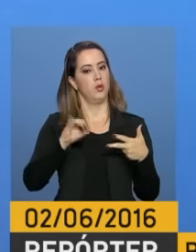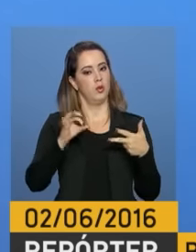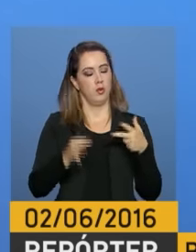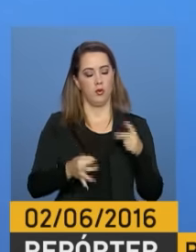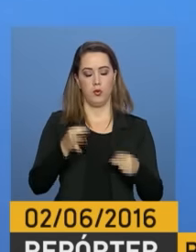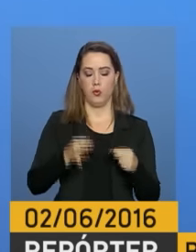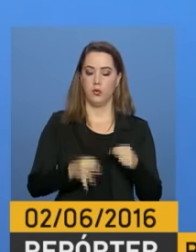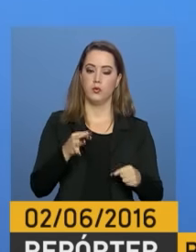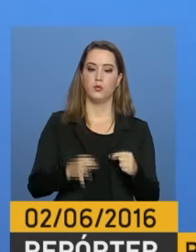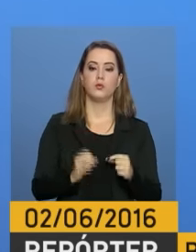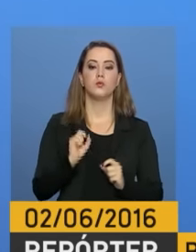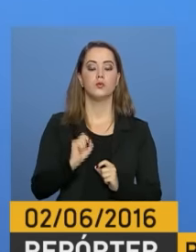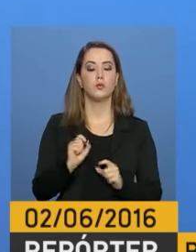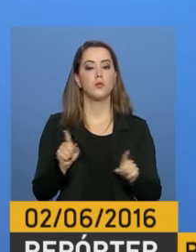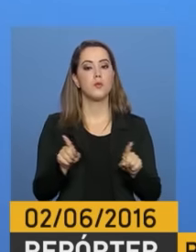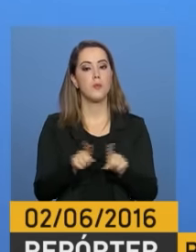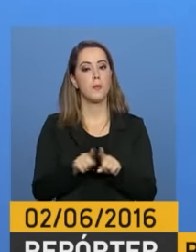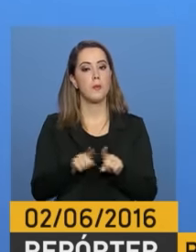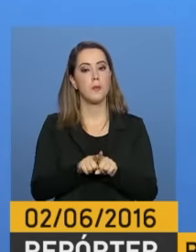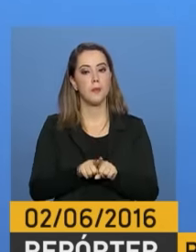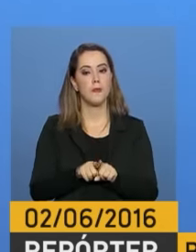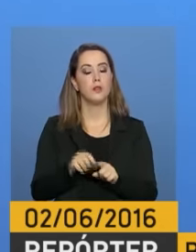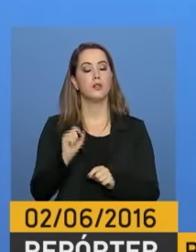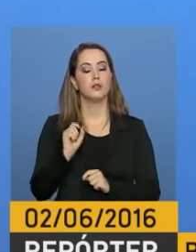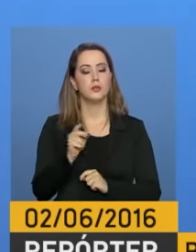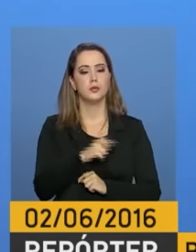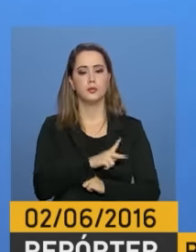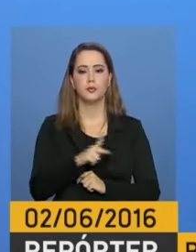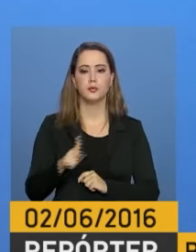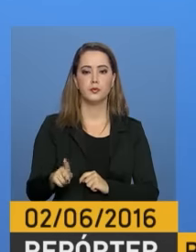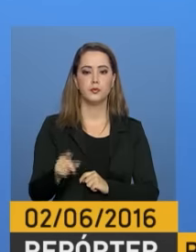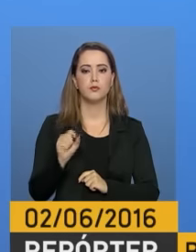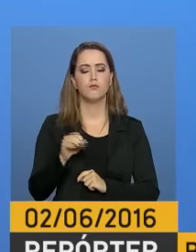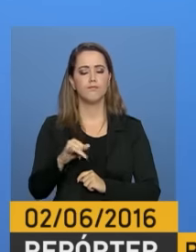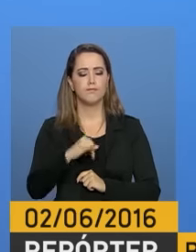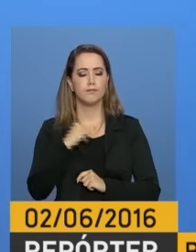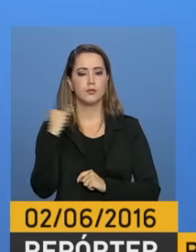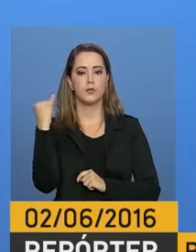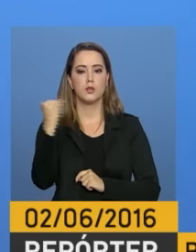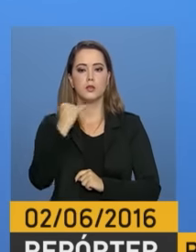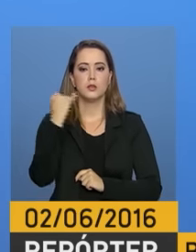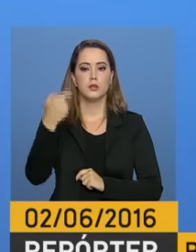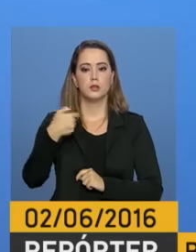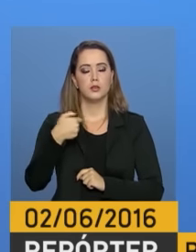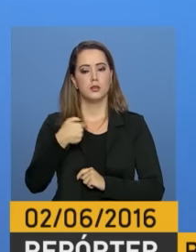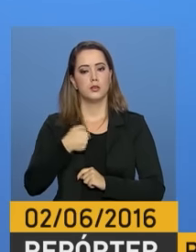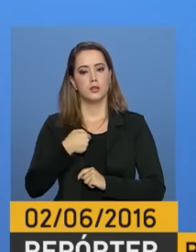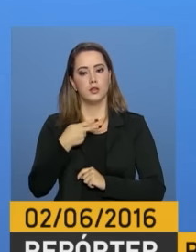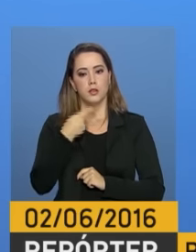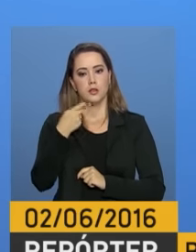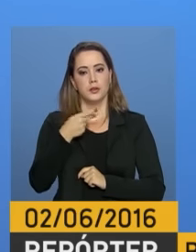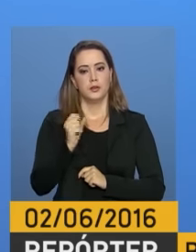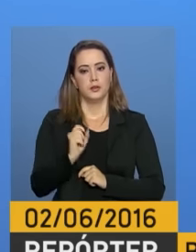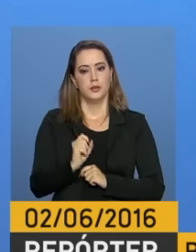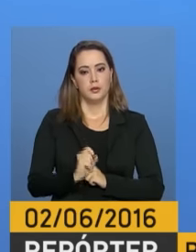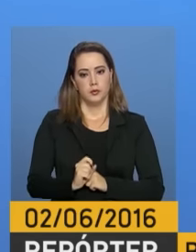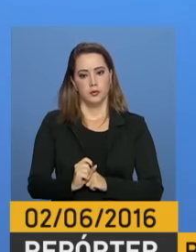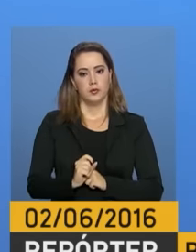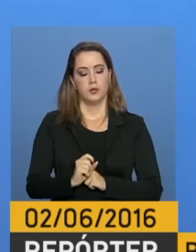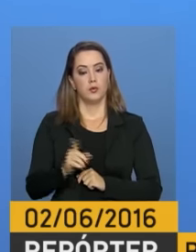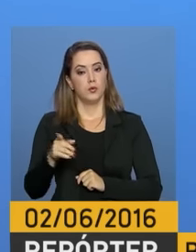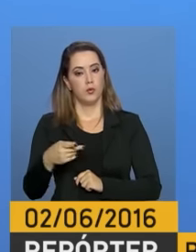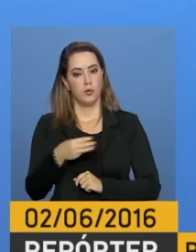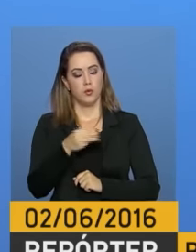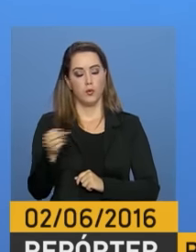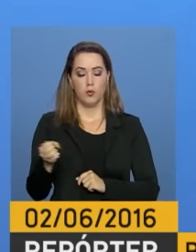federação. Por isso mesmo, senhor presidente, a importância da ênfase que vem agora conferida à titulação